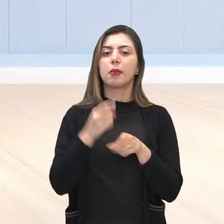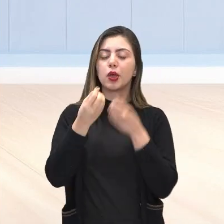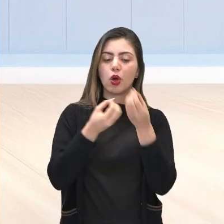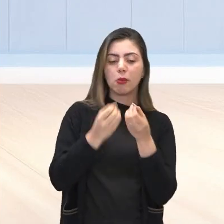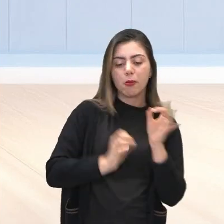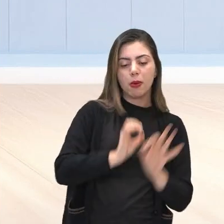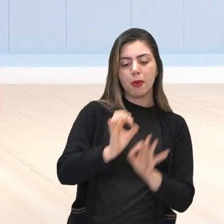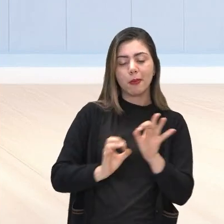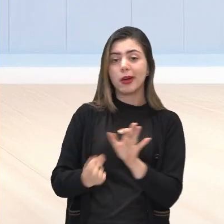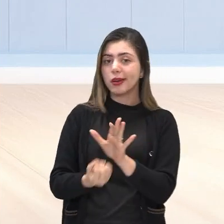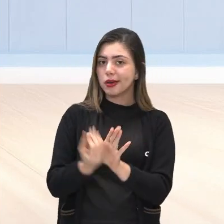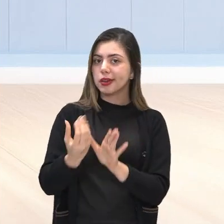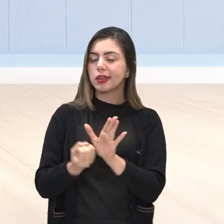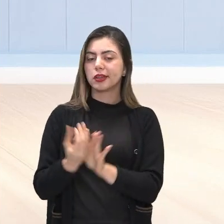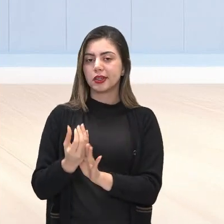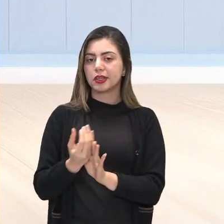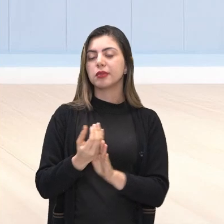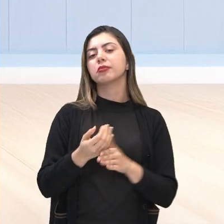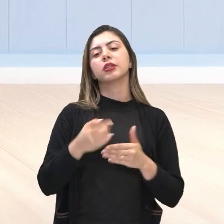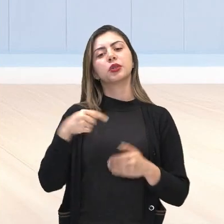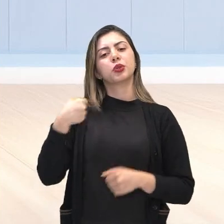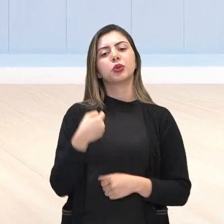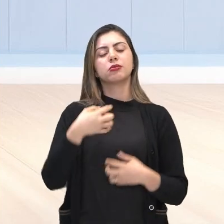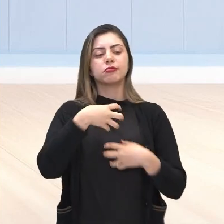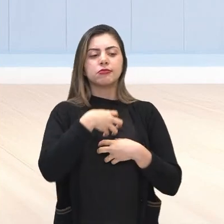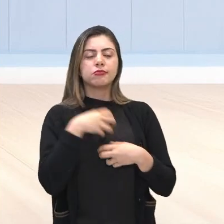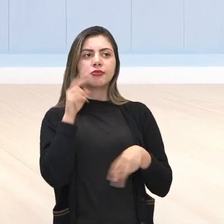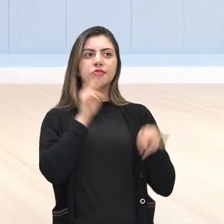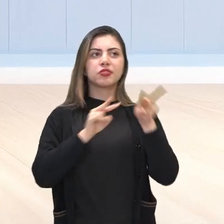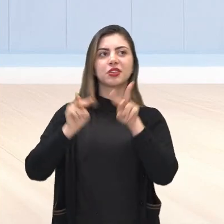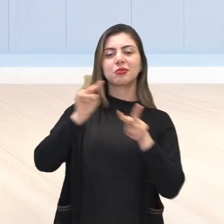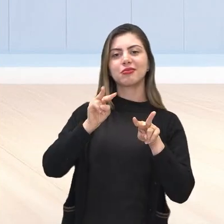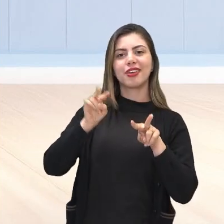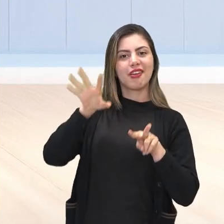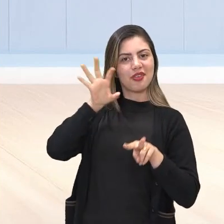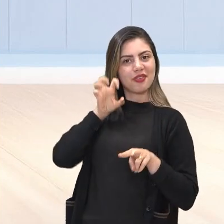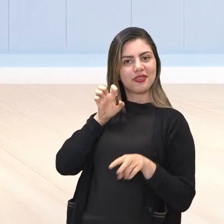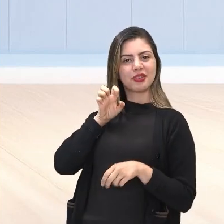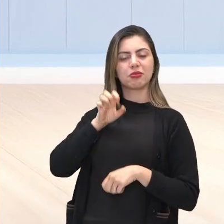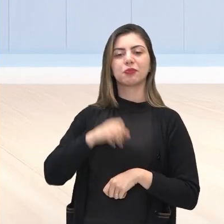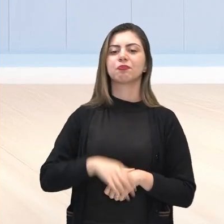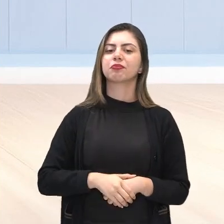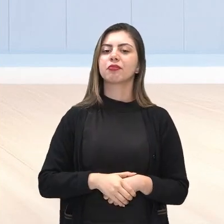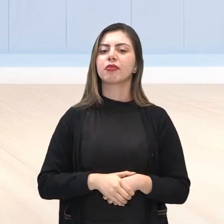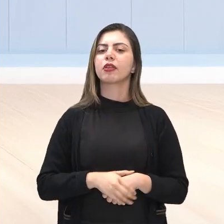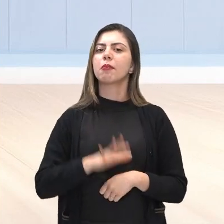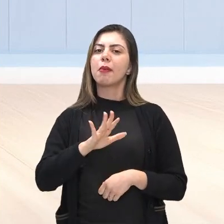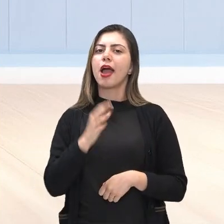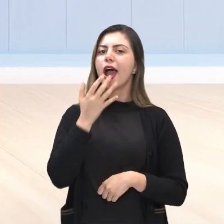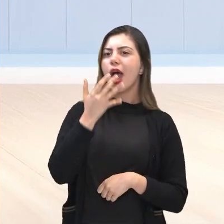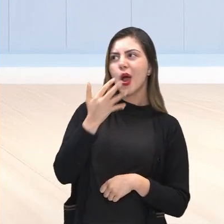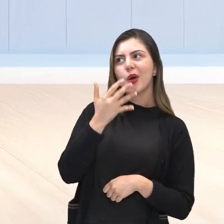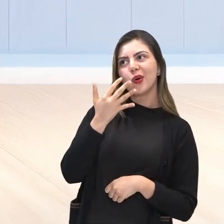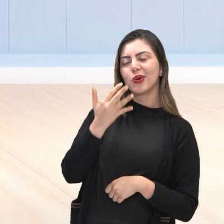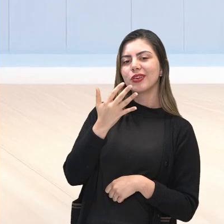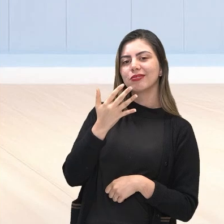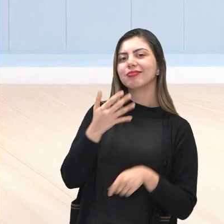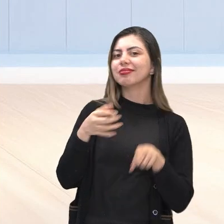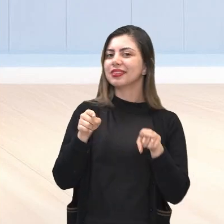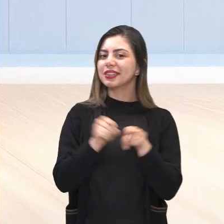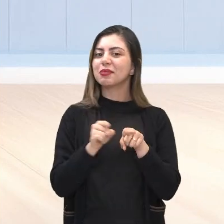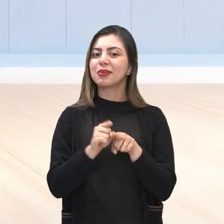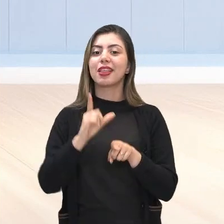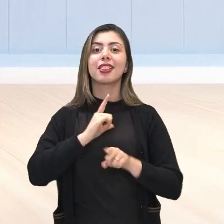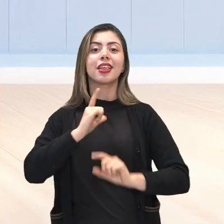e, claro, daquilo que sentimos, vemos e ouvimos. Por que não? A cor também? Ela também